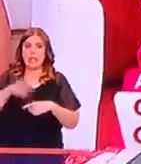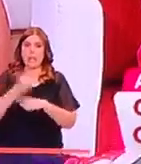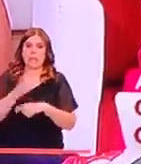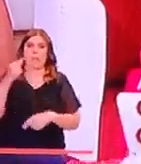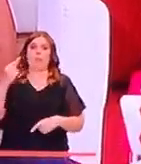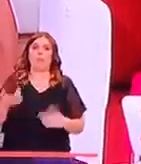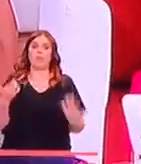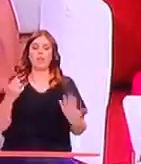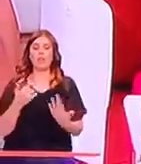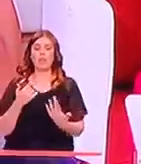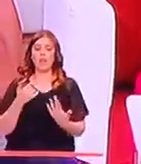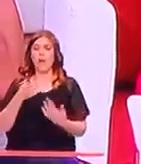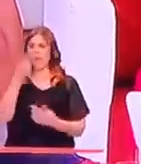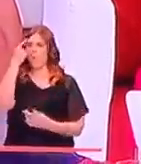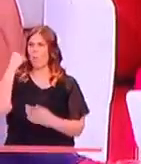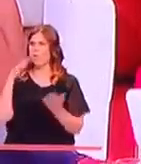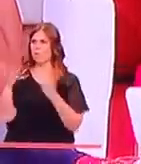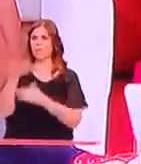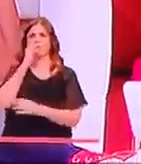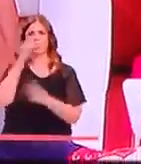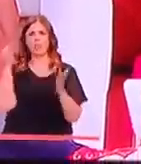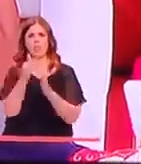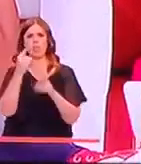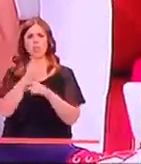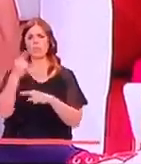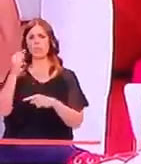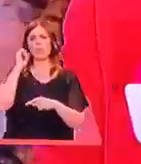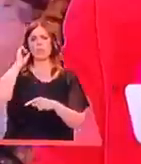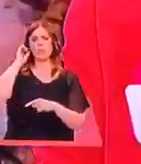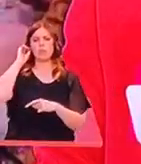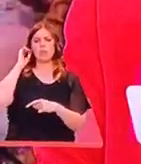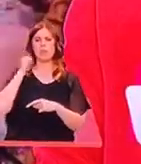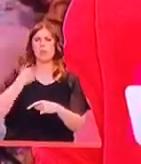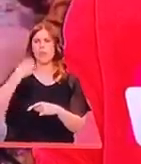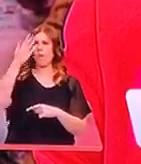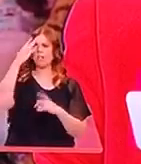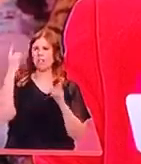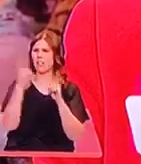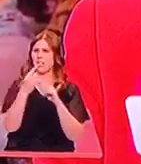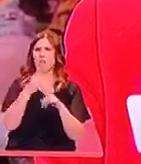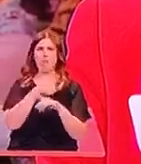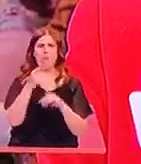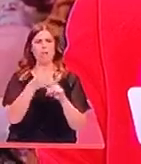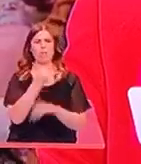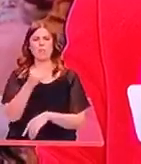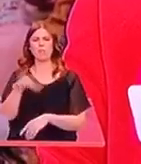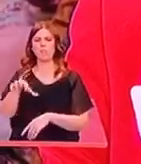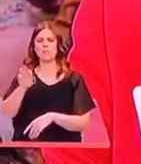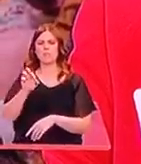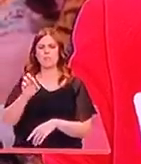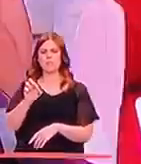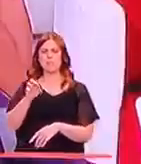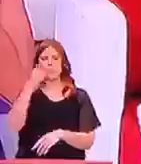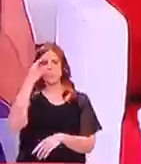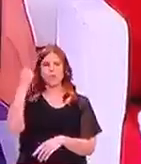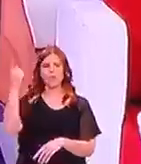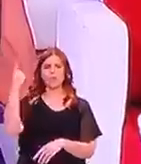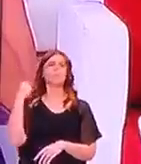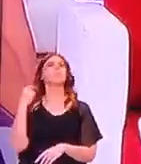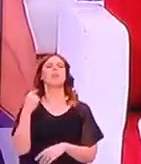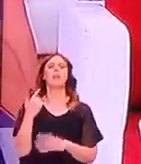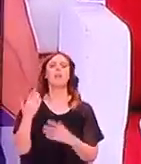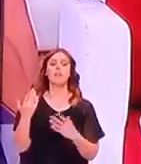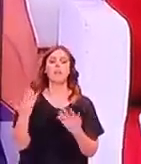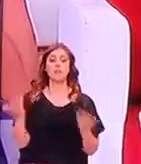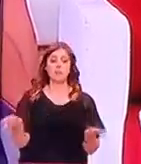mini concerto aqui há um ano para aí, não é isso? Eu até penso que foi há menos tempo, foi em 2018, não foi? Foi no ano passado. Foi no ano passado.